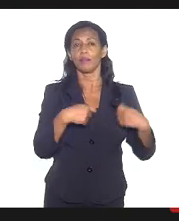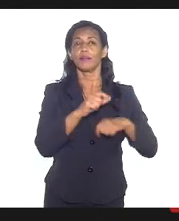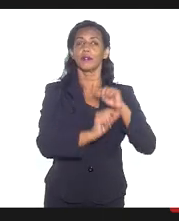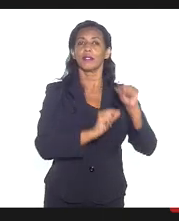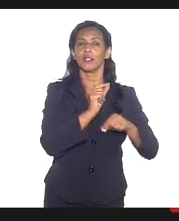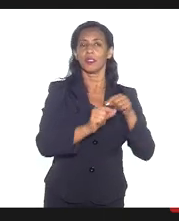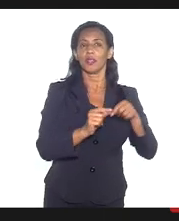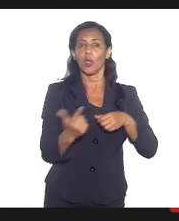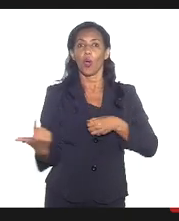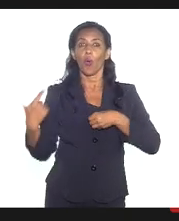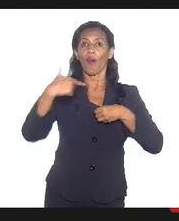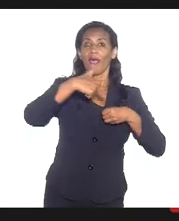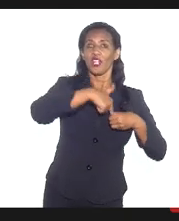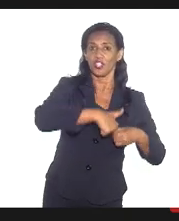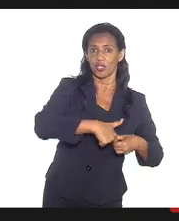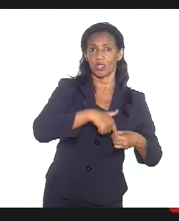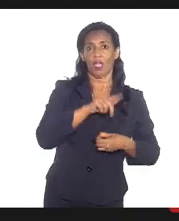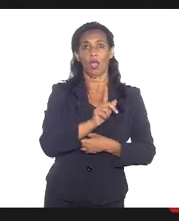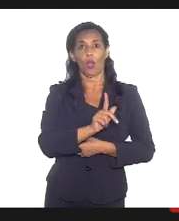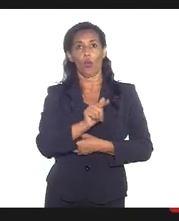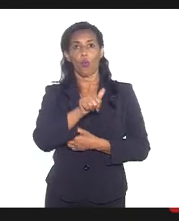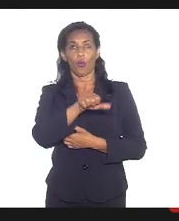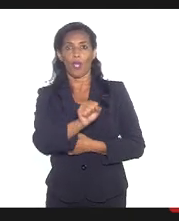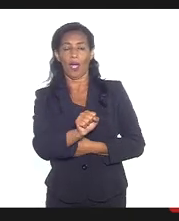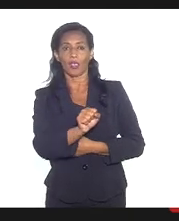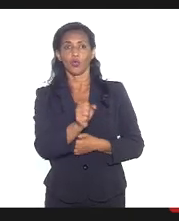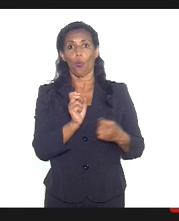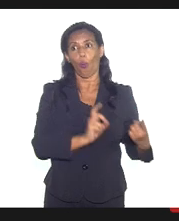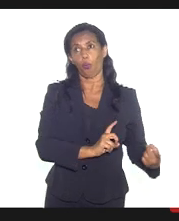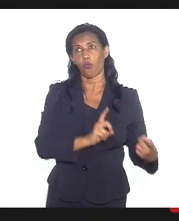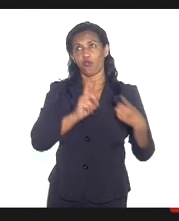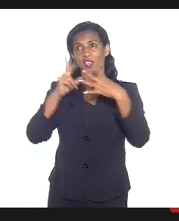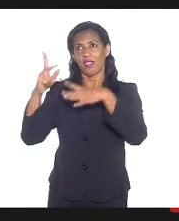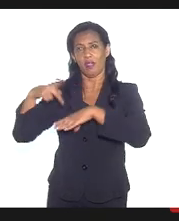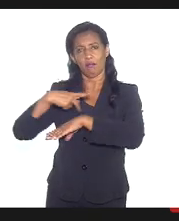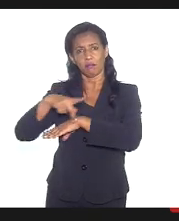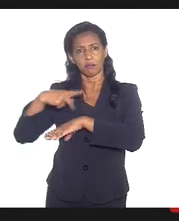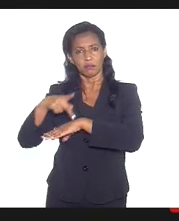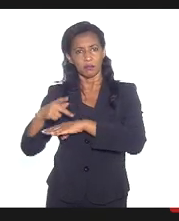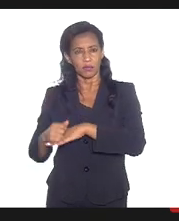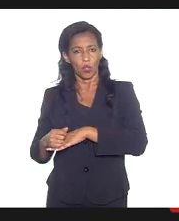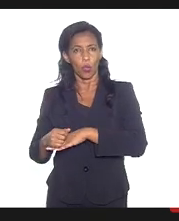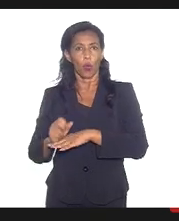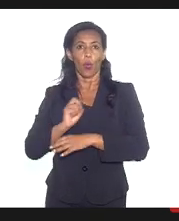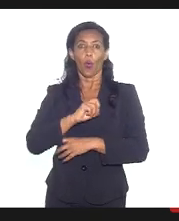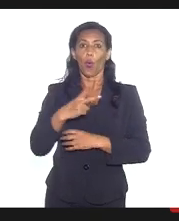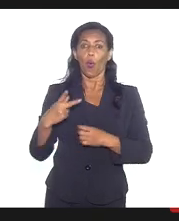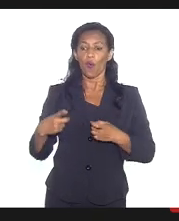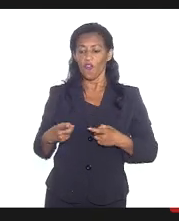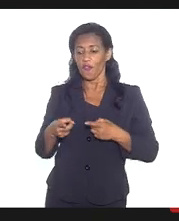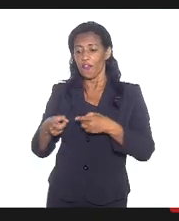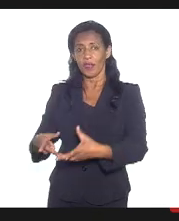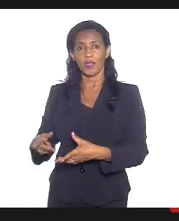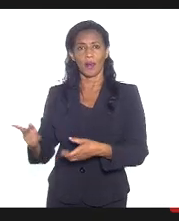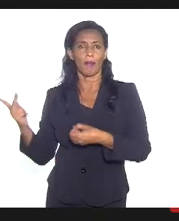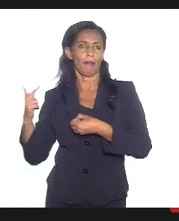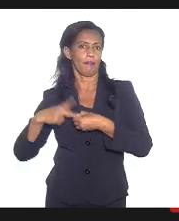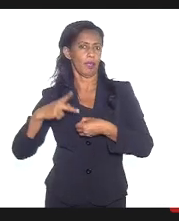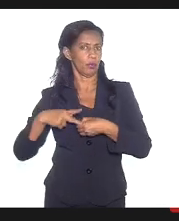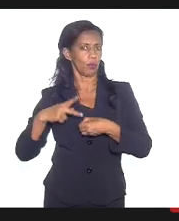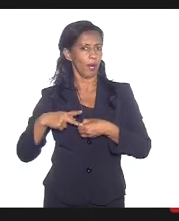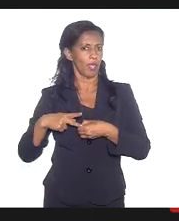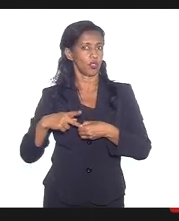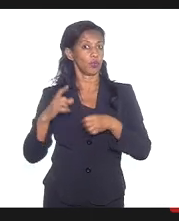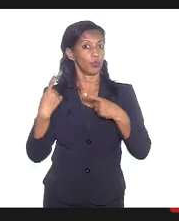ou reinjetar o seu gás, ou exportar o seu gás, ou vender para a Petrobras, porque apenas